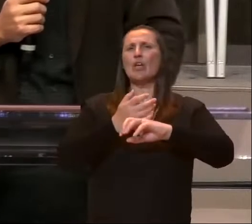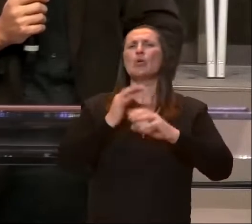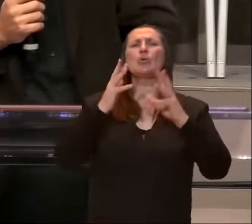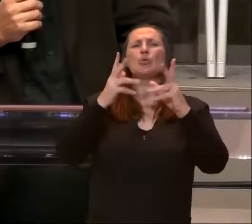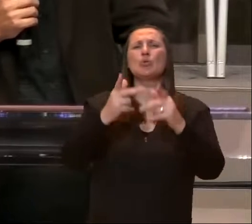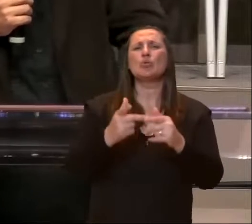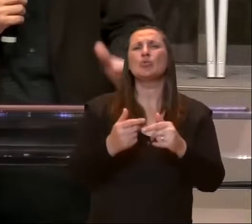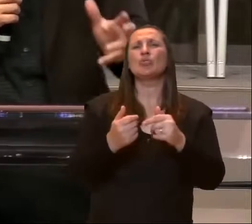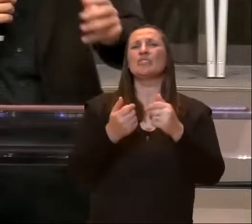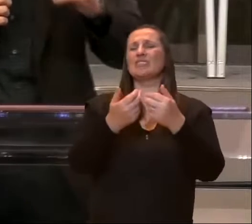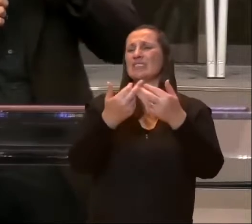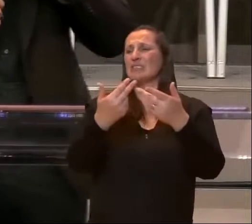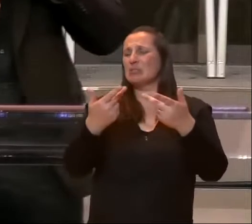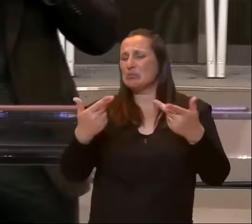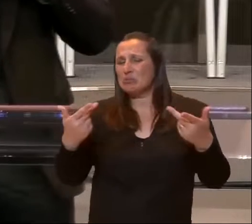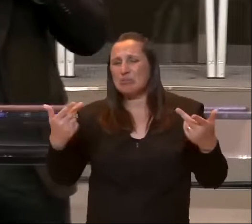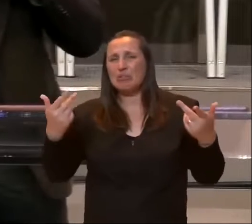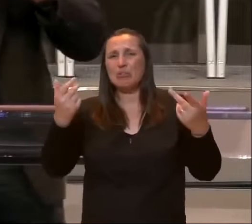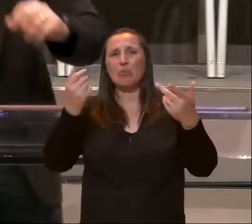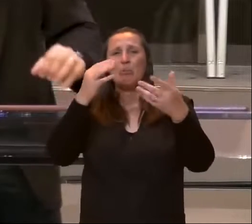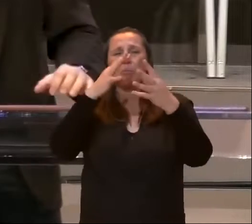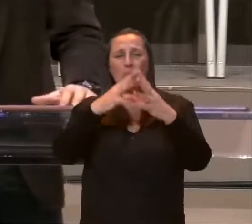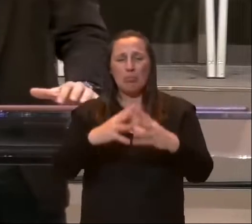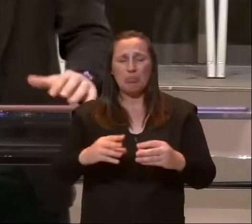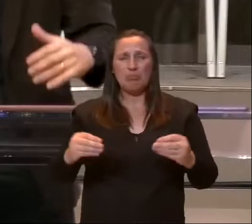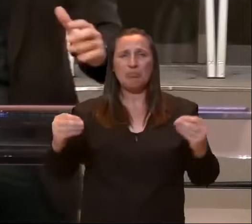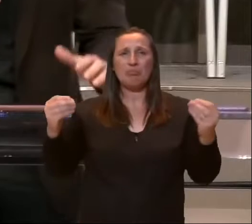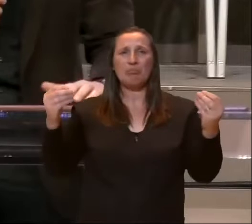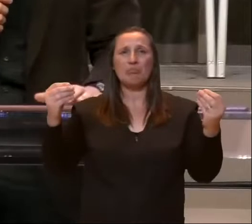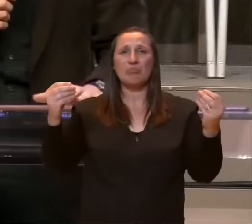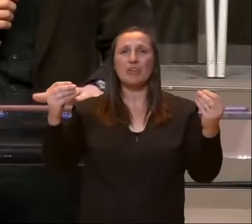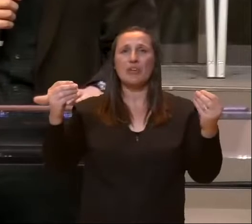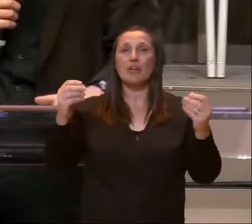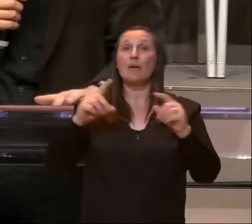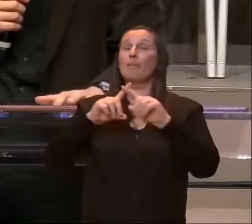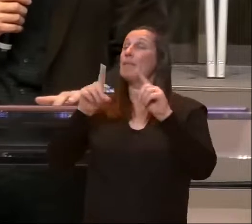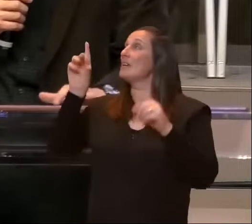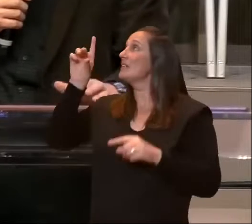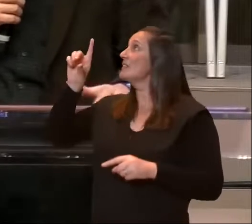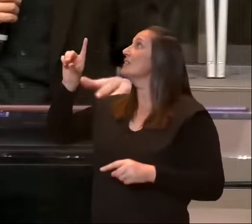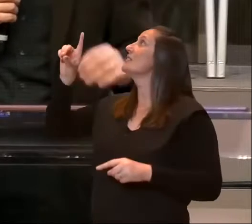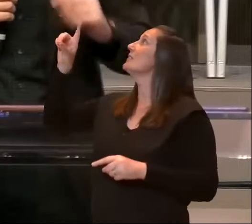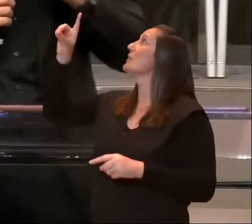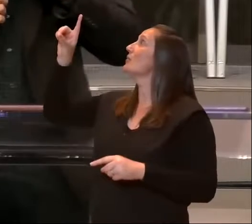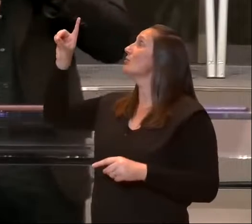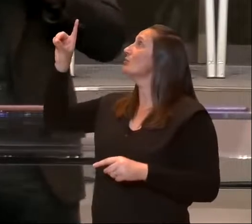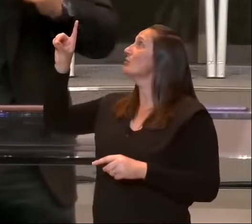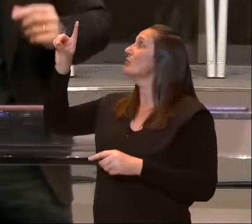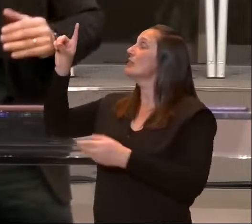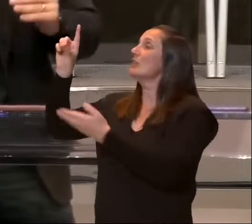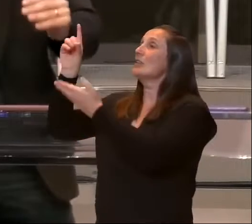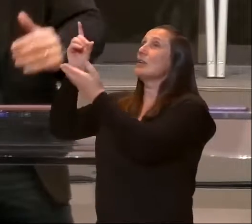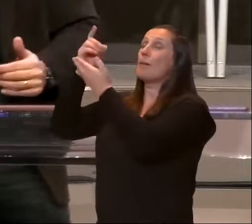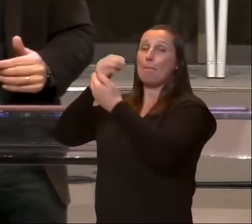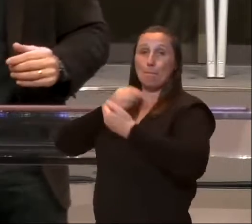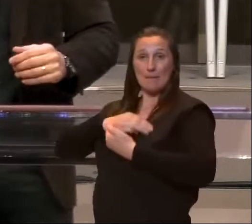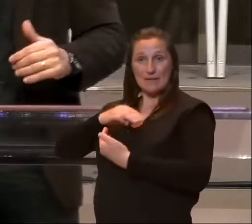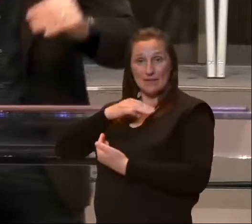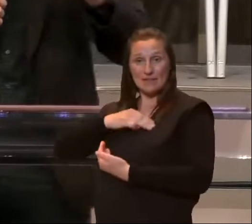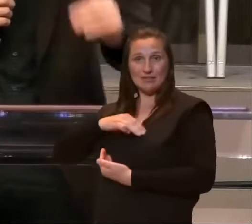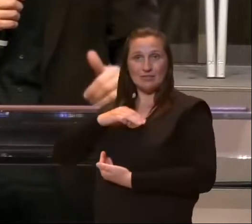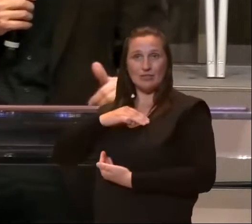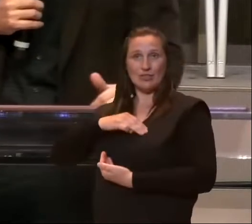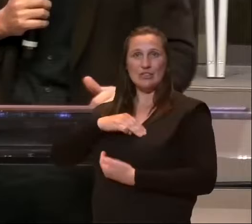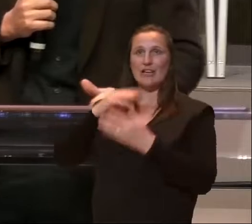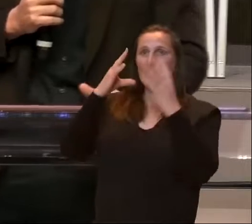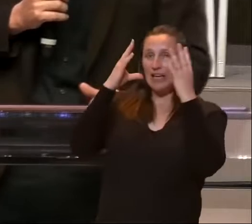Todas as tuas ondas e vagalhões passaram sobre mim. Contudo, o Senhor, durante o dia, me concede a sua misericórdia,